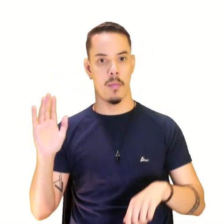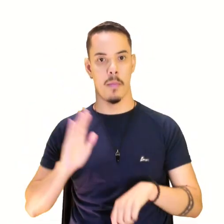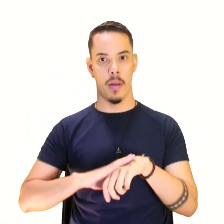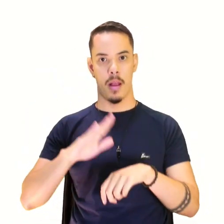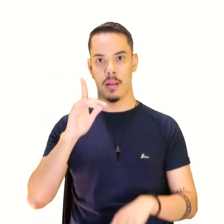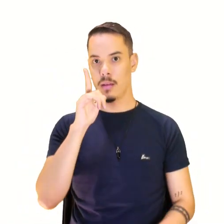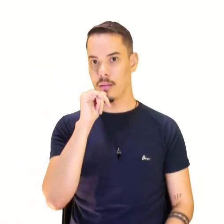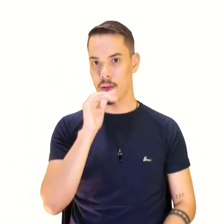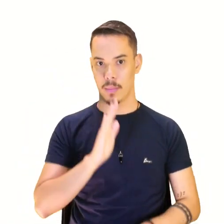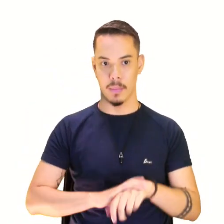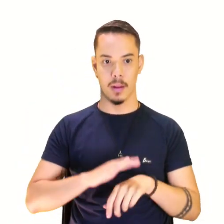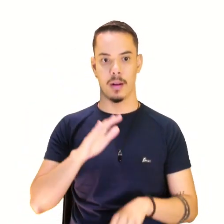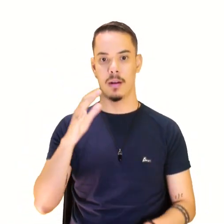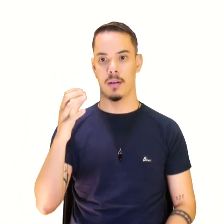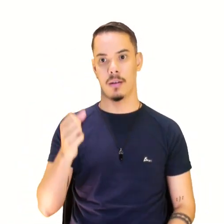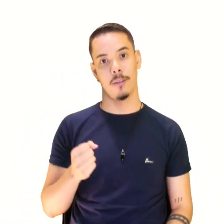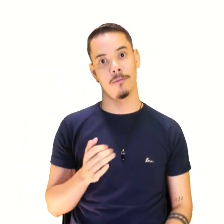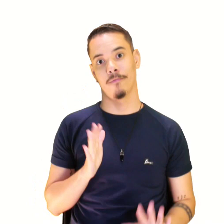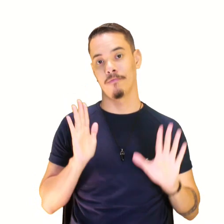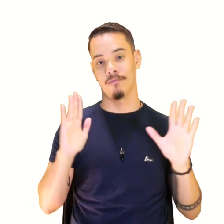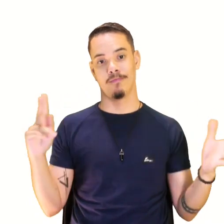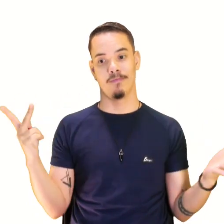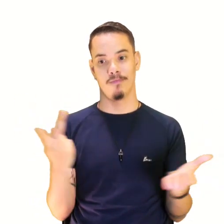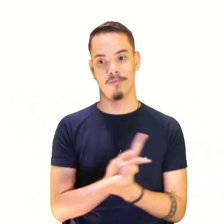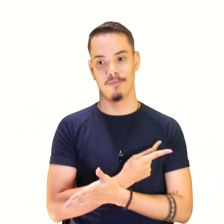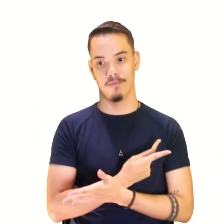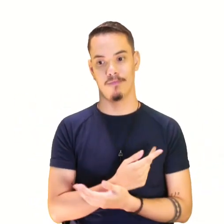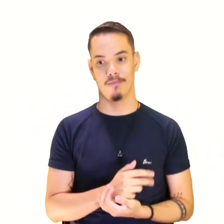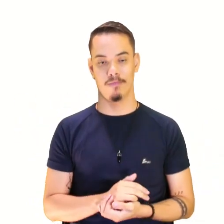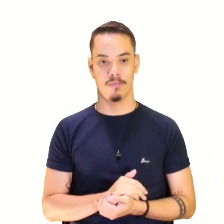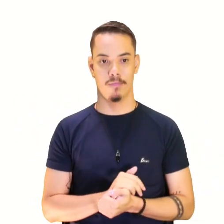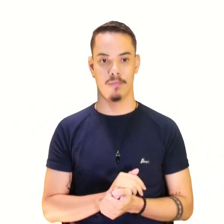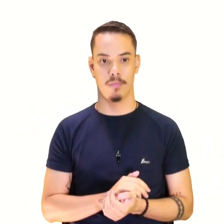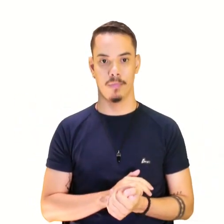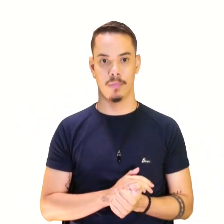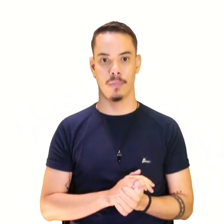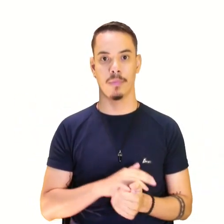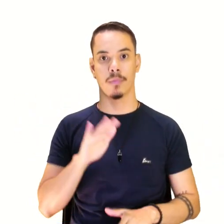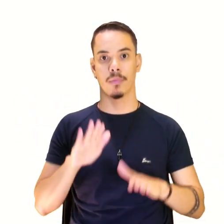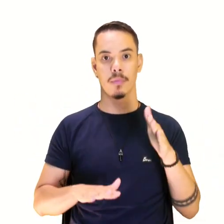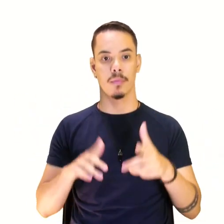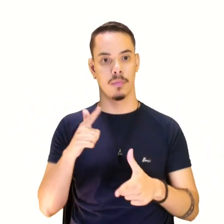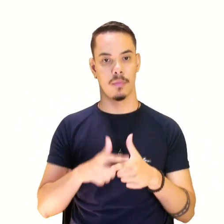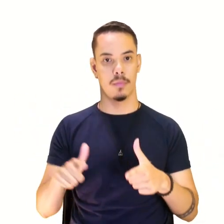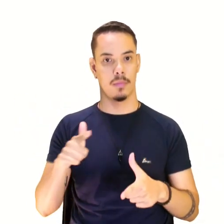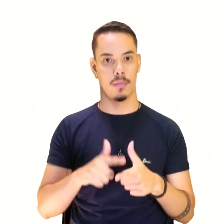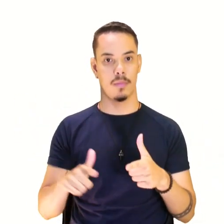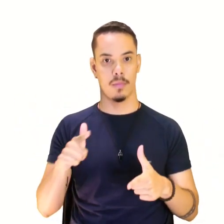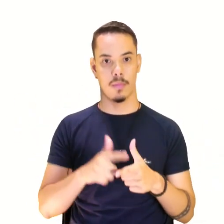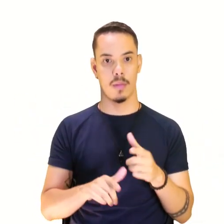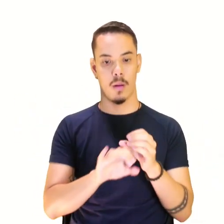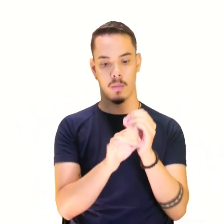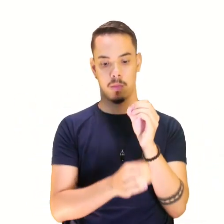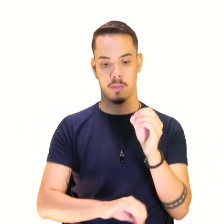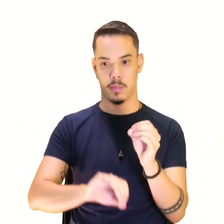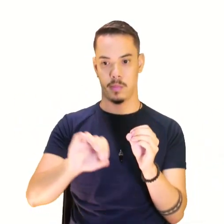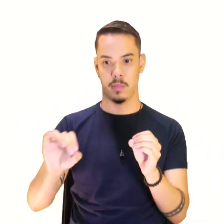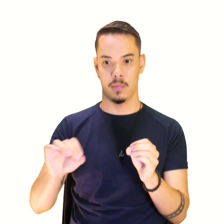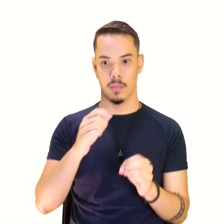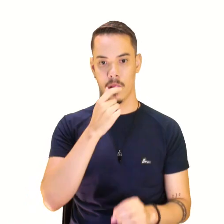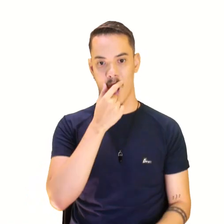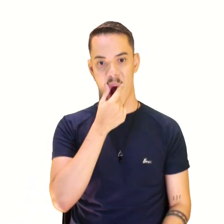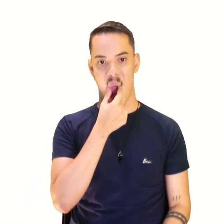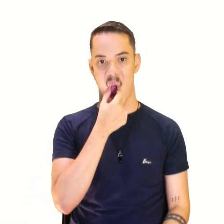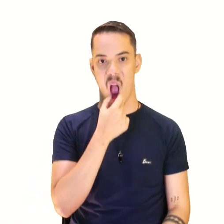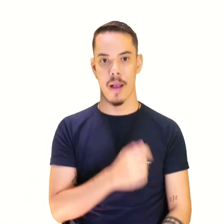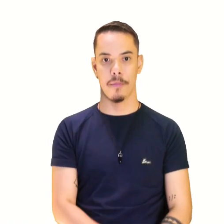mais água desperdiçada. É uma pena, mas isso acontece muito, né? Problemas de encanamento aí e tudo mais. Vamos para o terceiro passo agora. Então, o primeiro